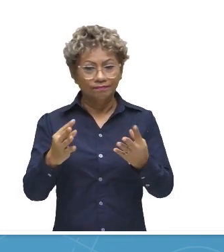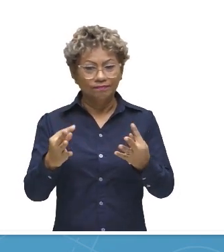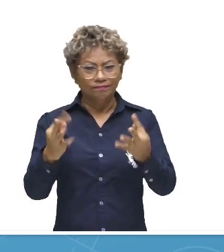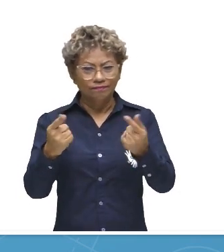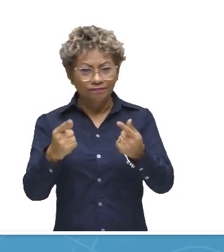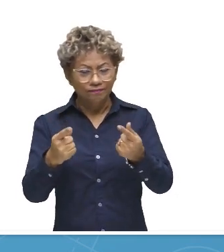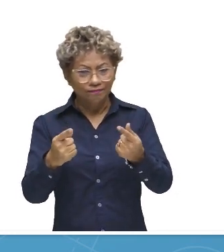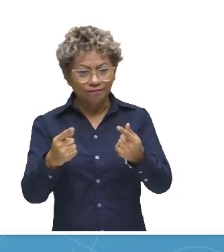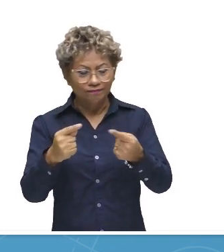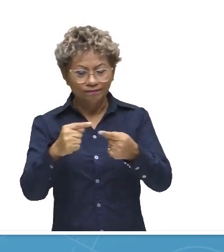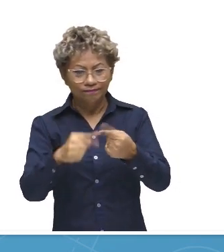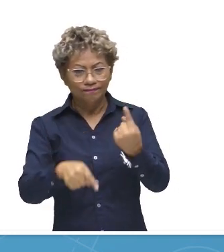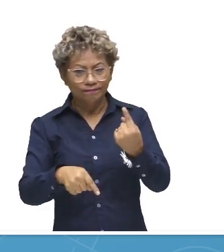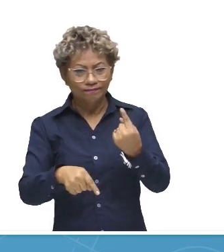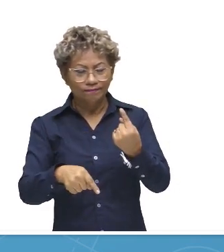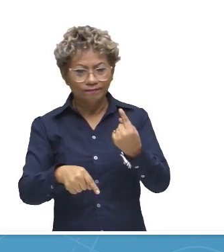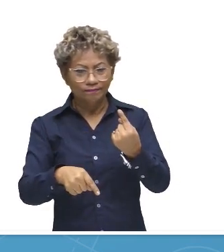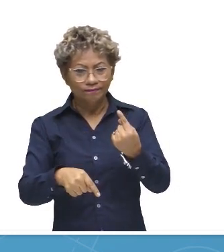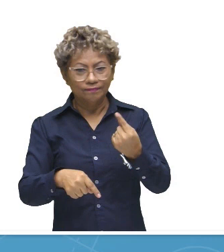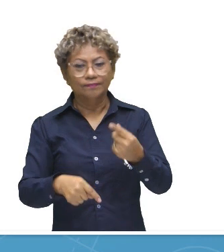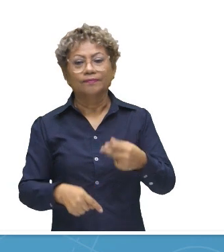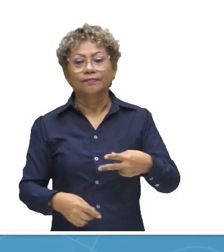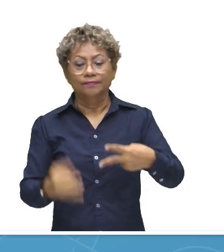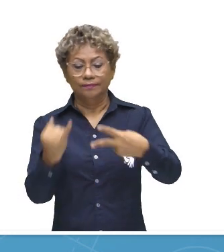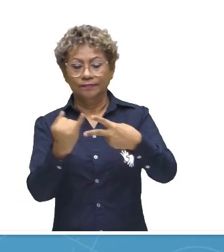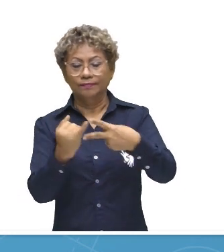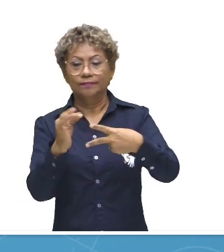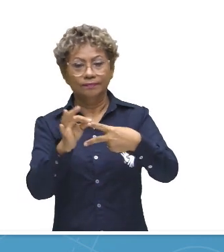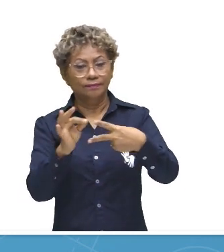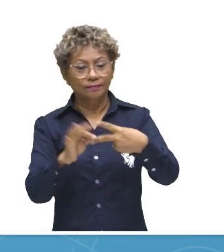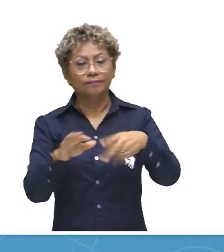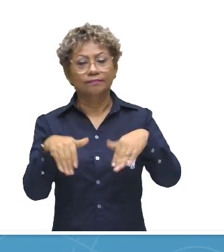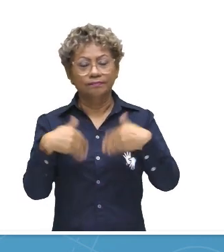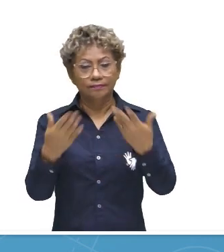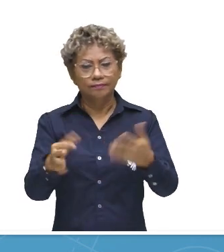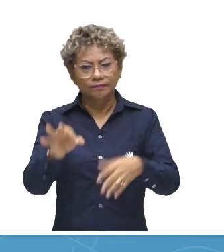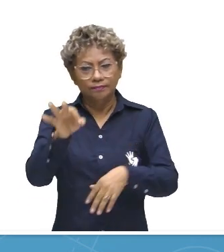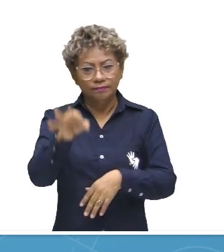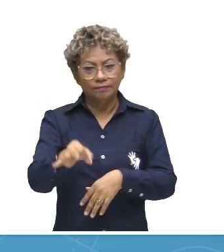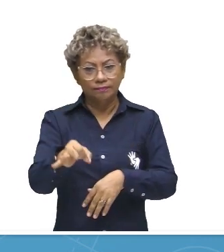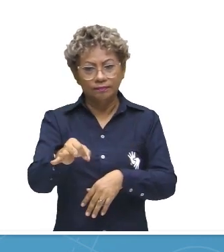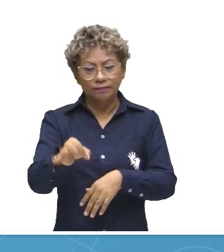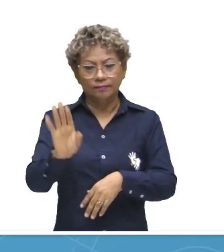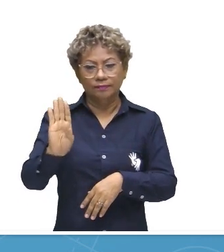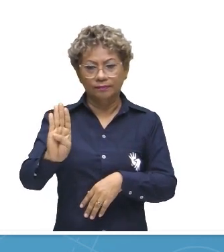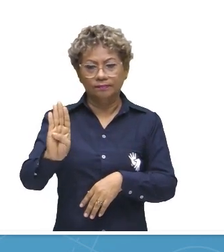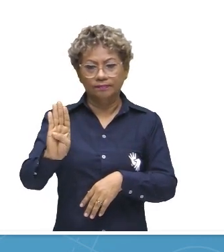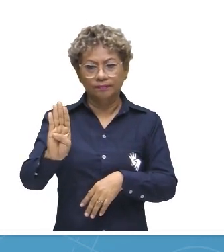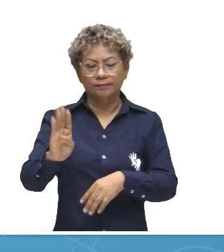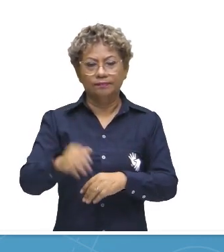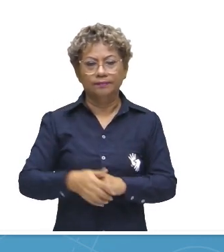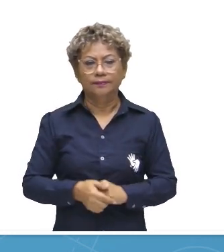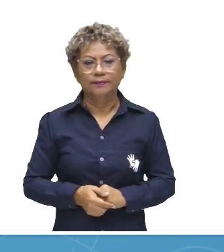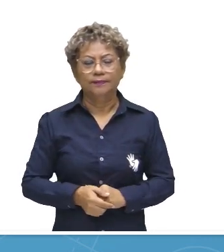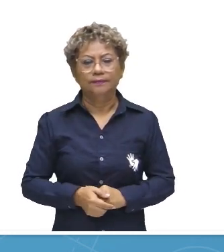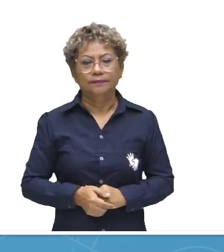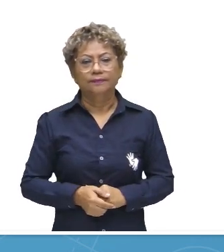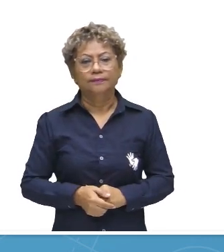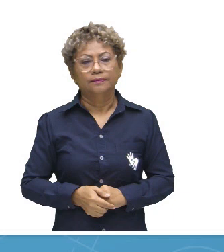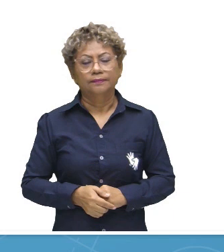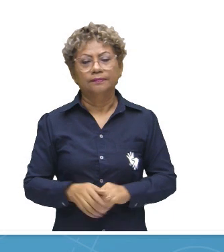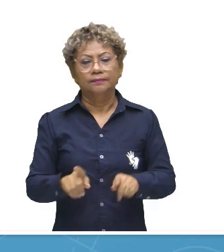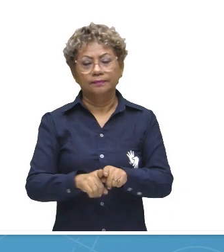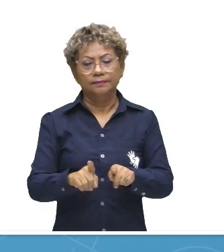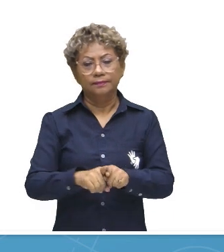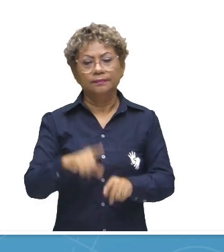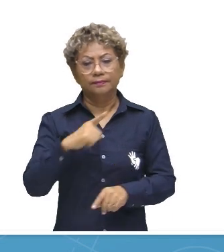de acordo aqui com a definição, a alternativa correta é essa aqui, a letra B, né? Aí nós temos aqui, né? Na